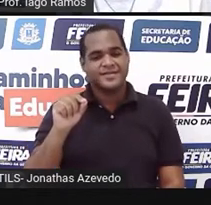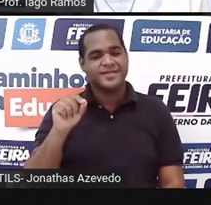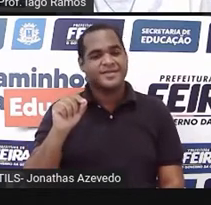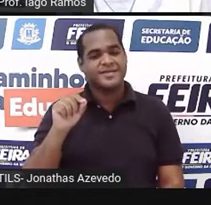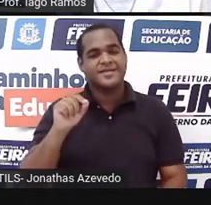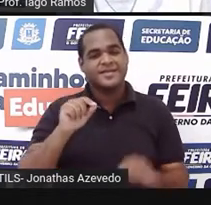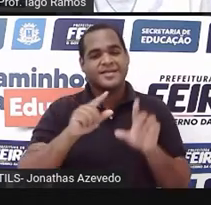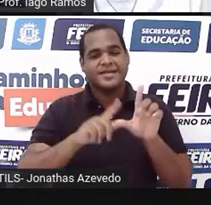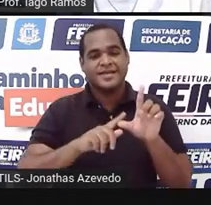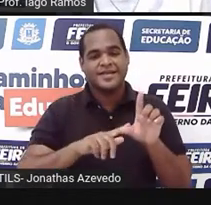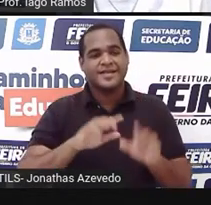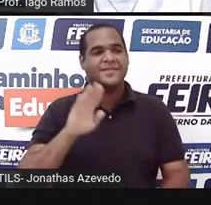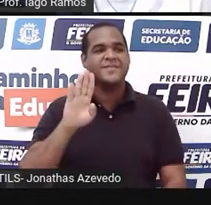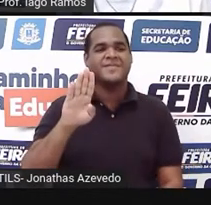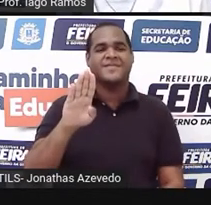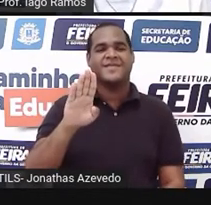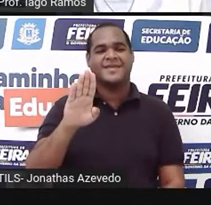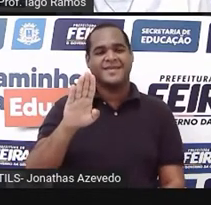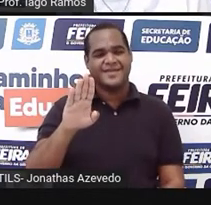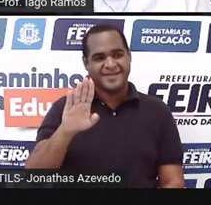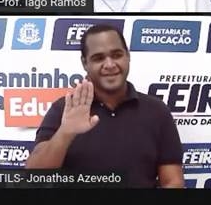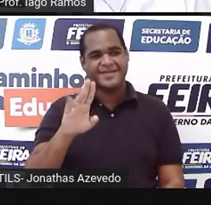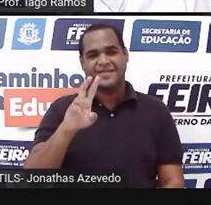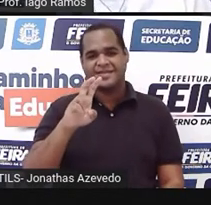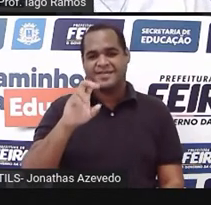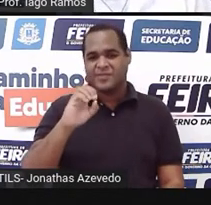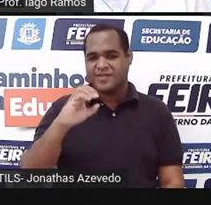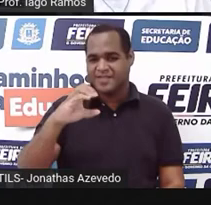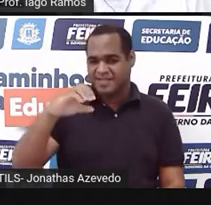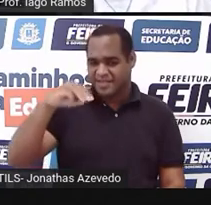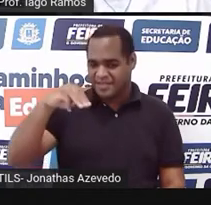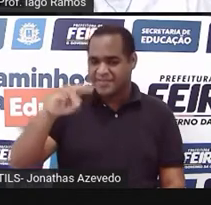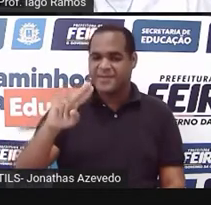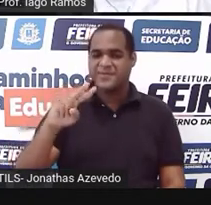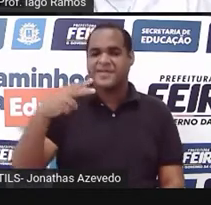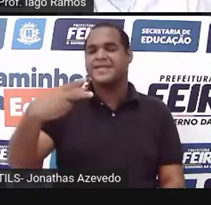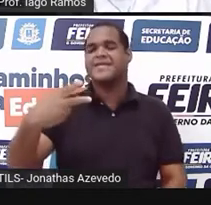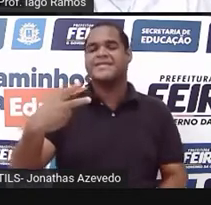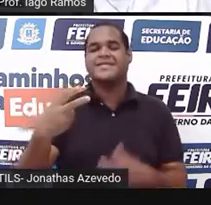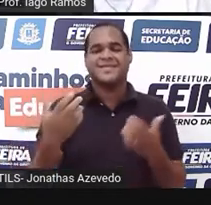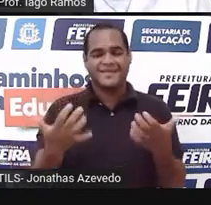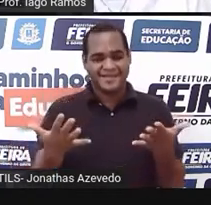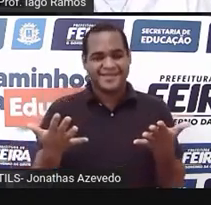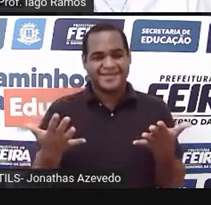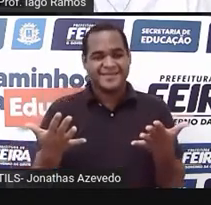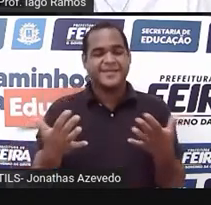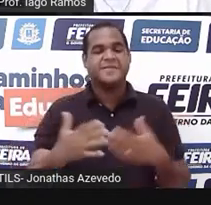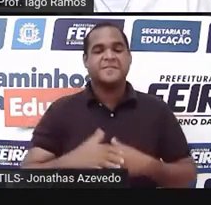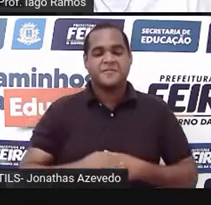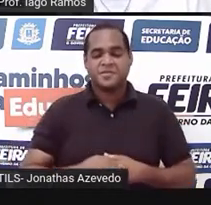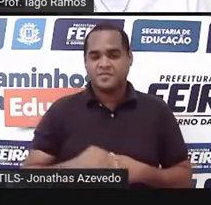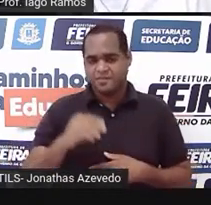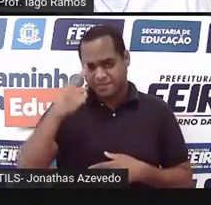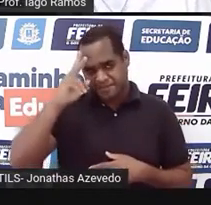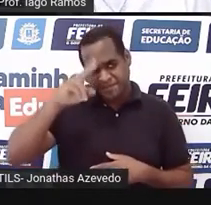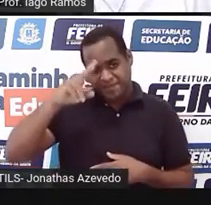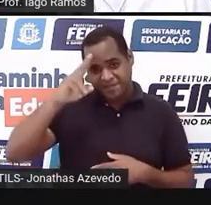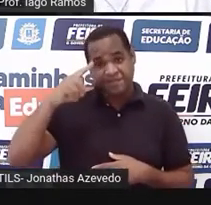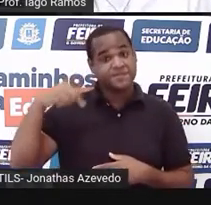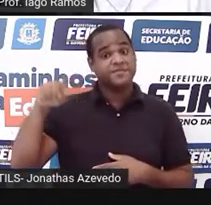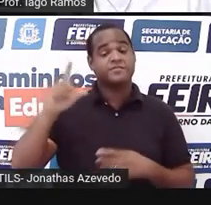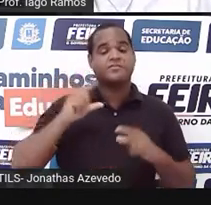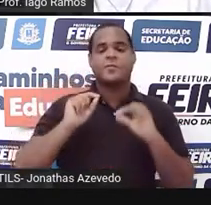está na letra B 50 centímetros quadrados vamos relembrar